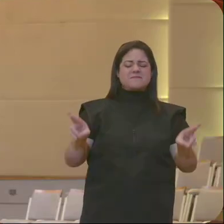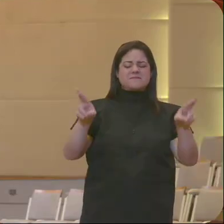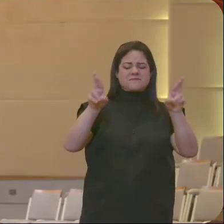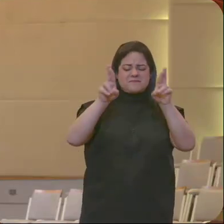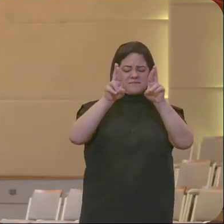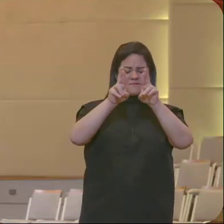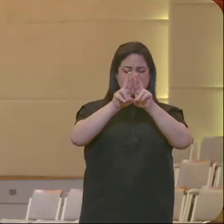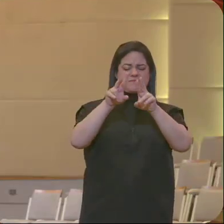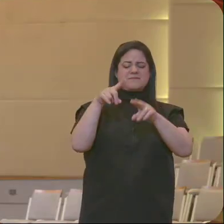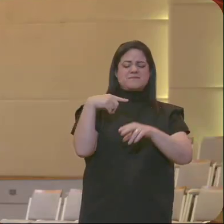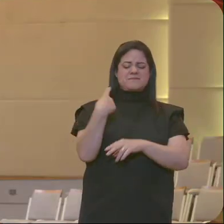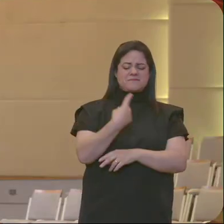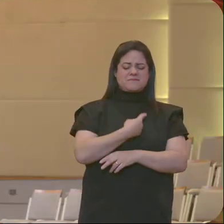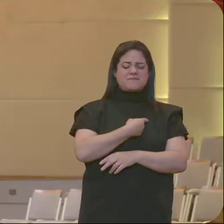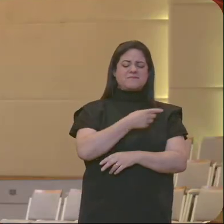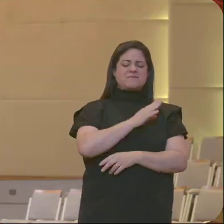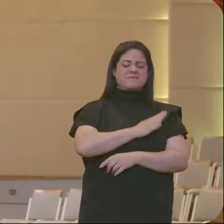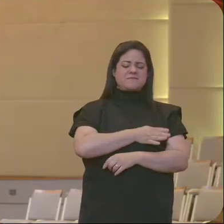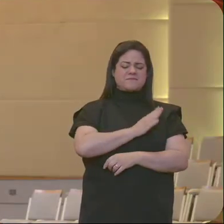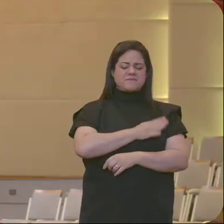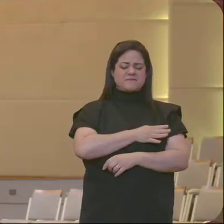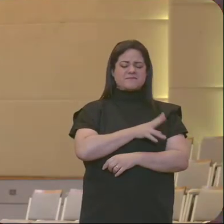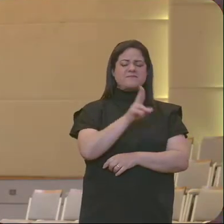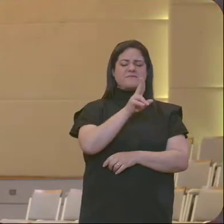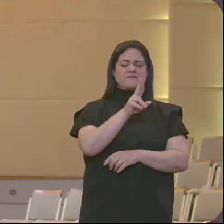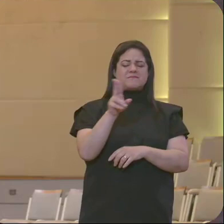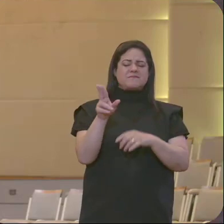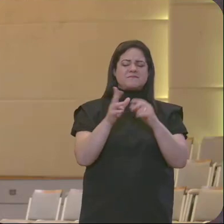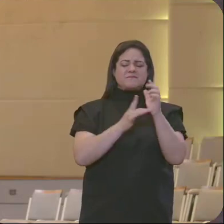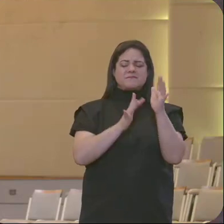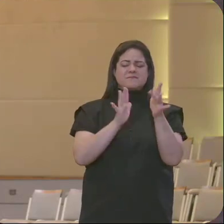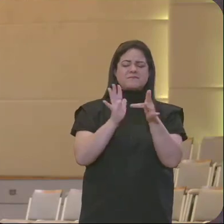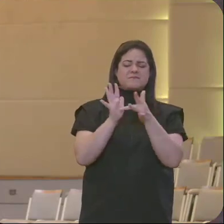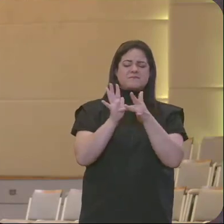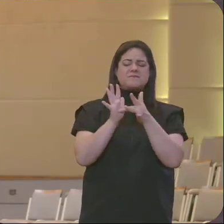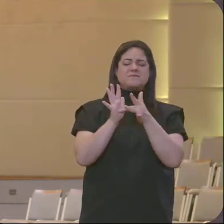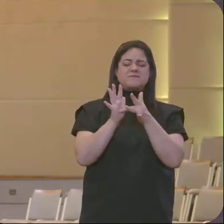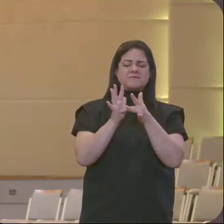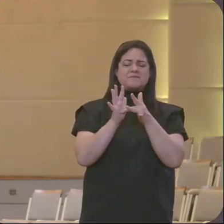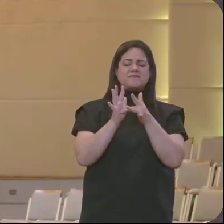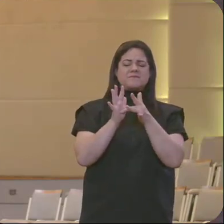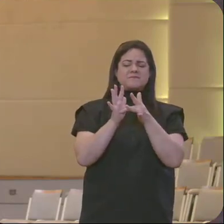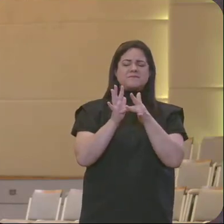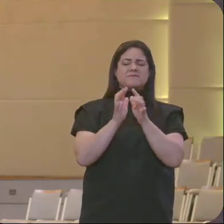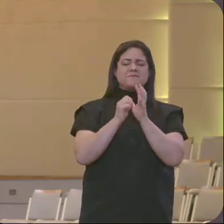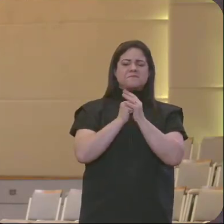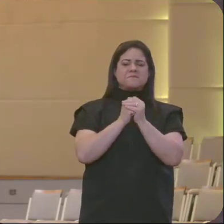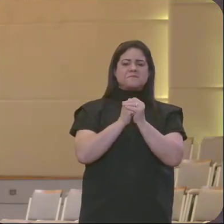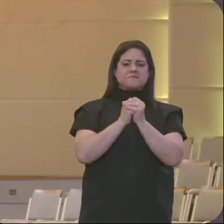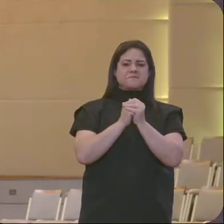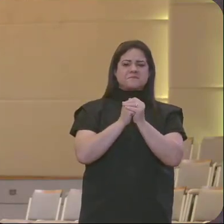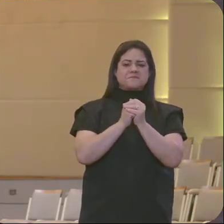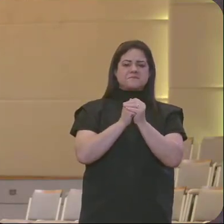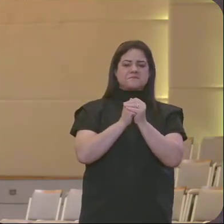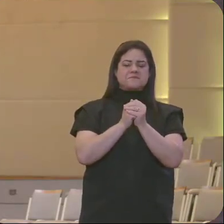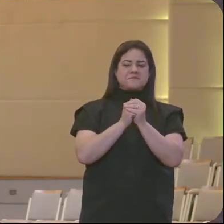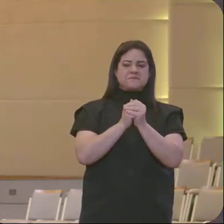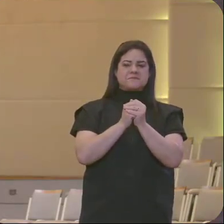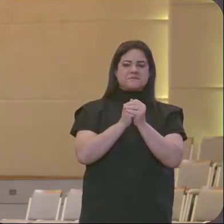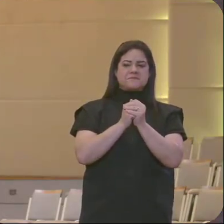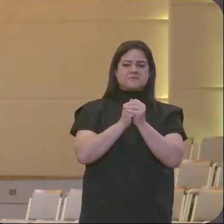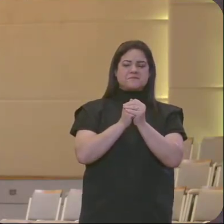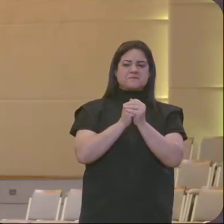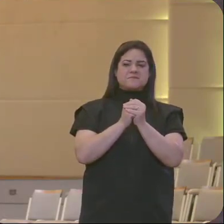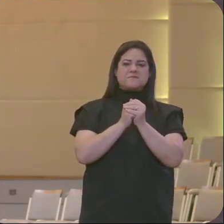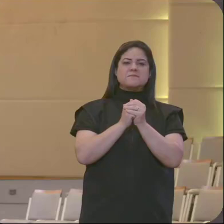o nosso coração, Pai, em nome de Jesus, Senhor. Amém, amém, amém.